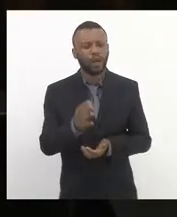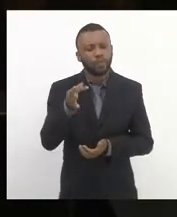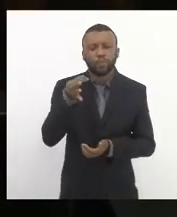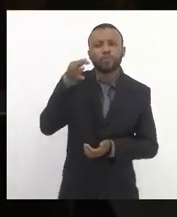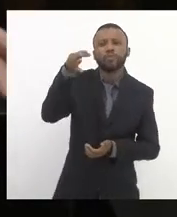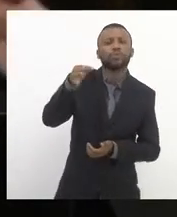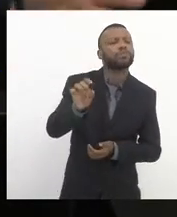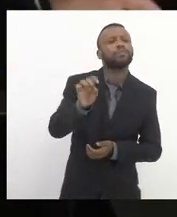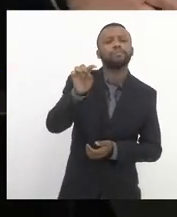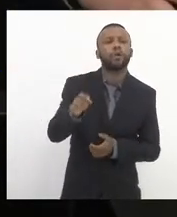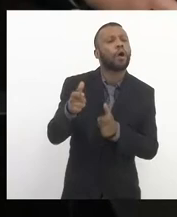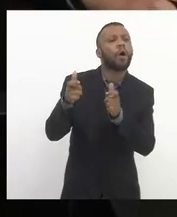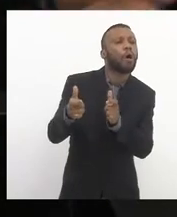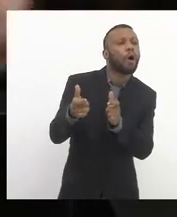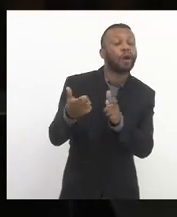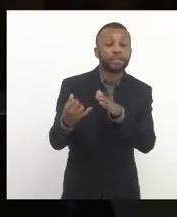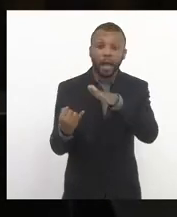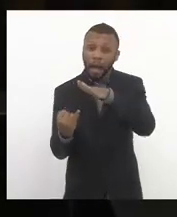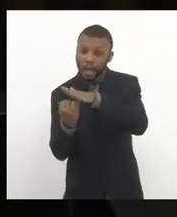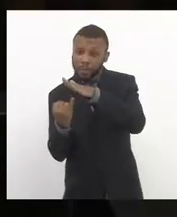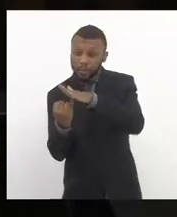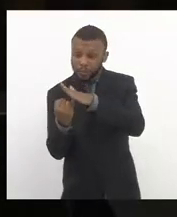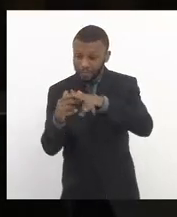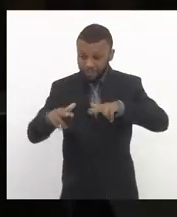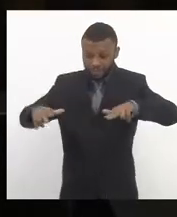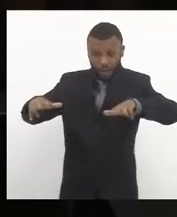As instituições que deveriam